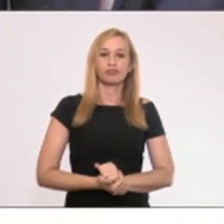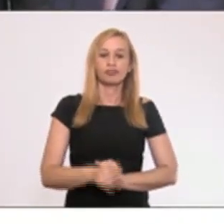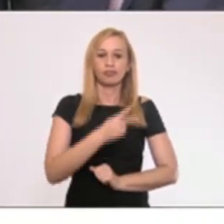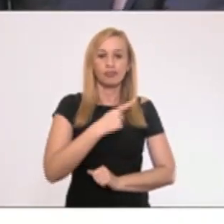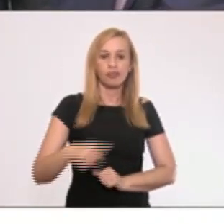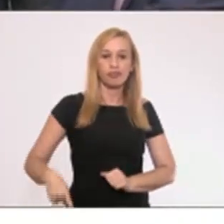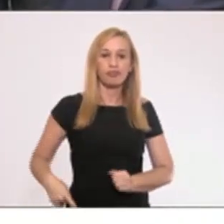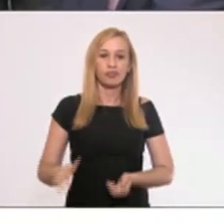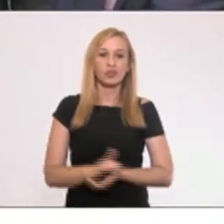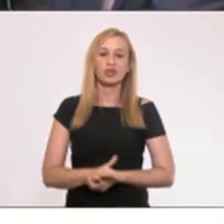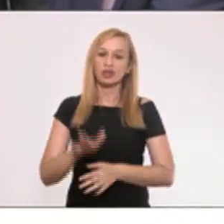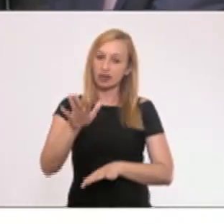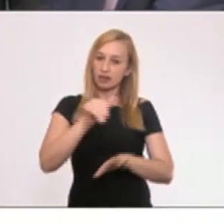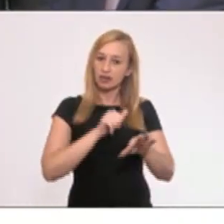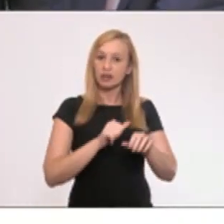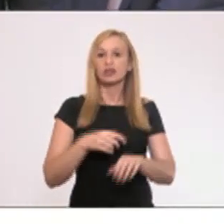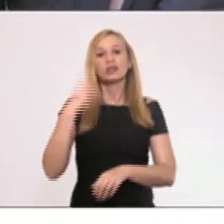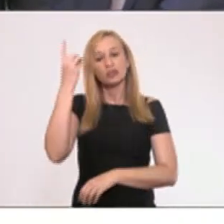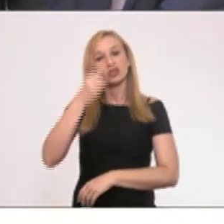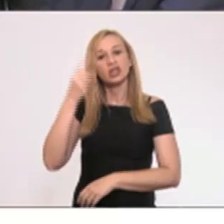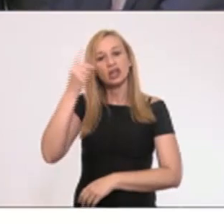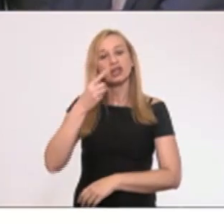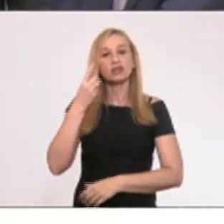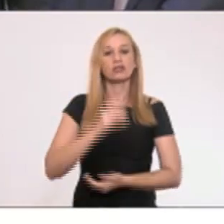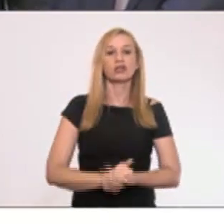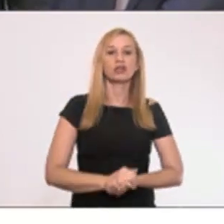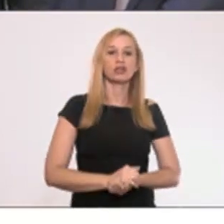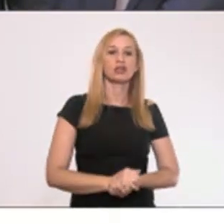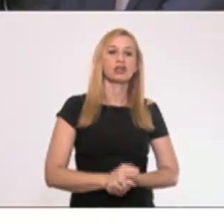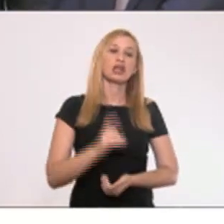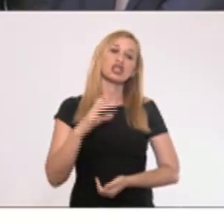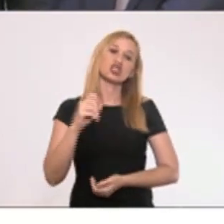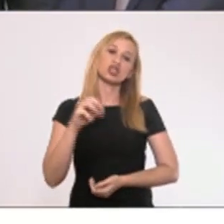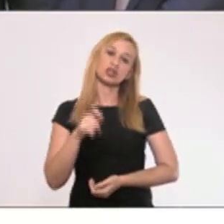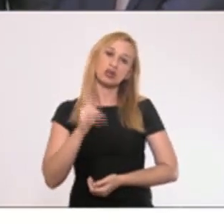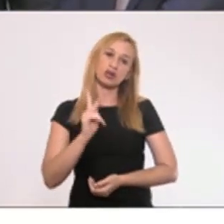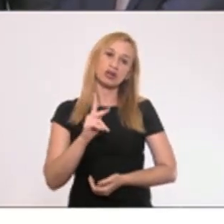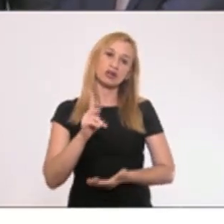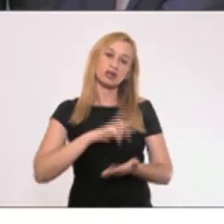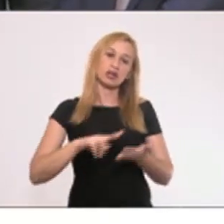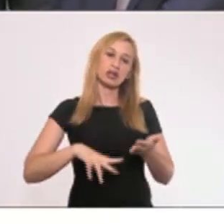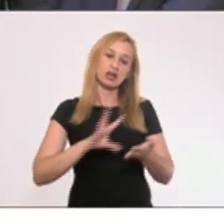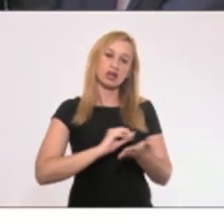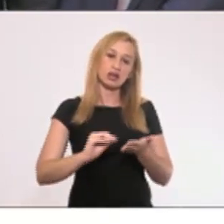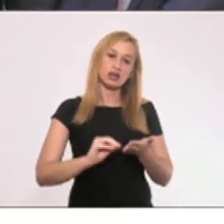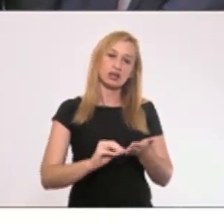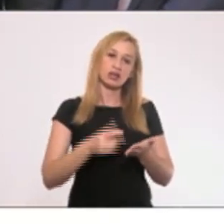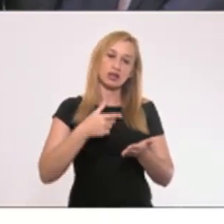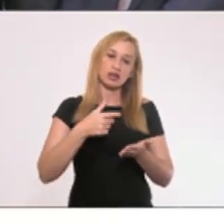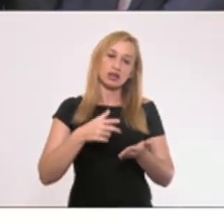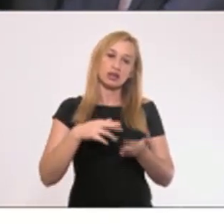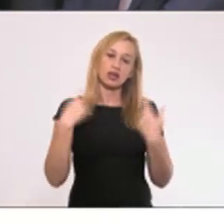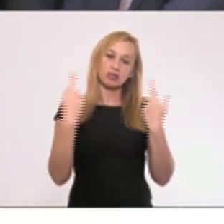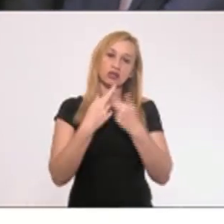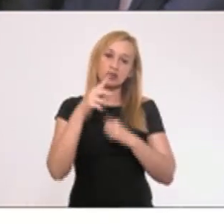presidência convoca o deputado. Convido o deputado Alexandre Knoploch a fazer a leitura da ata da sessão.